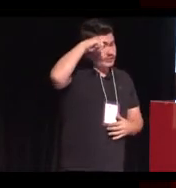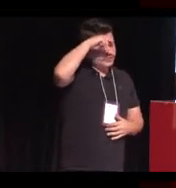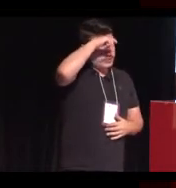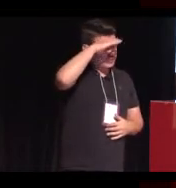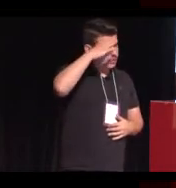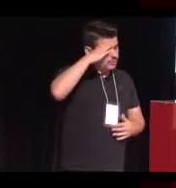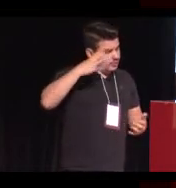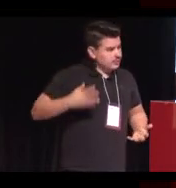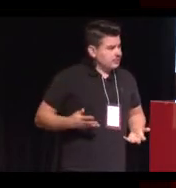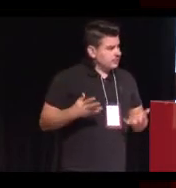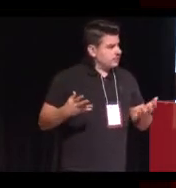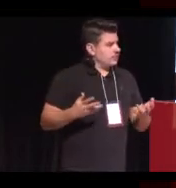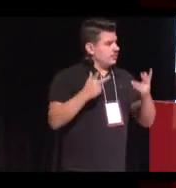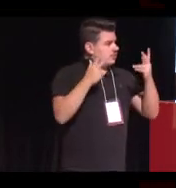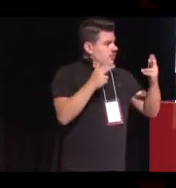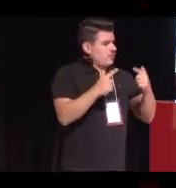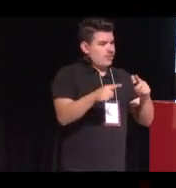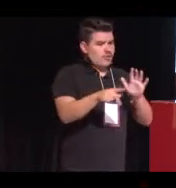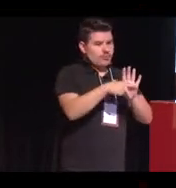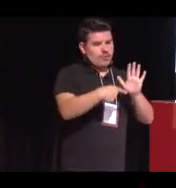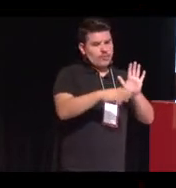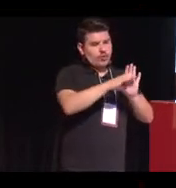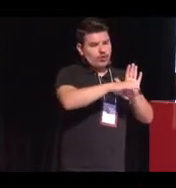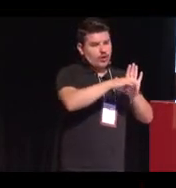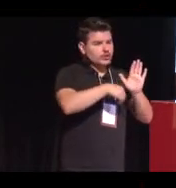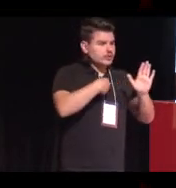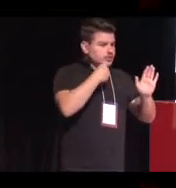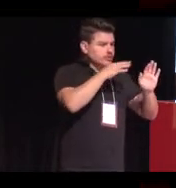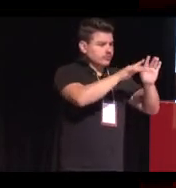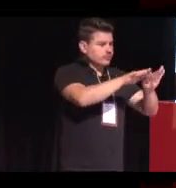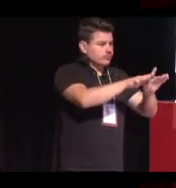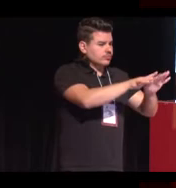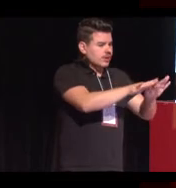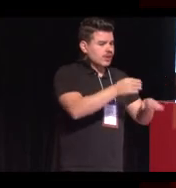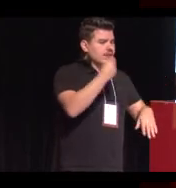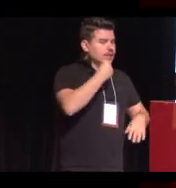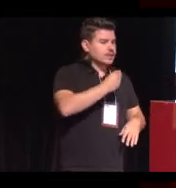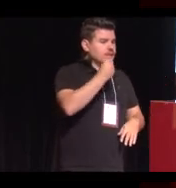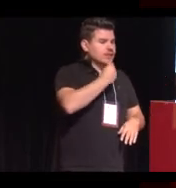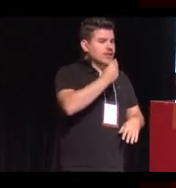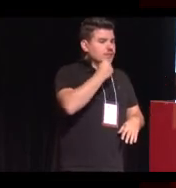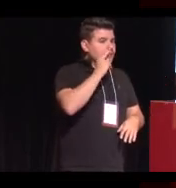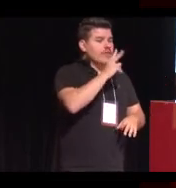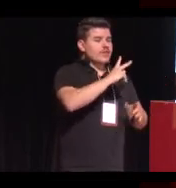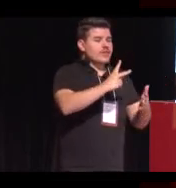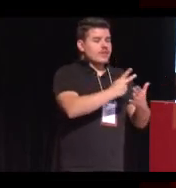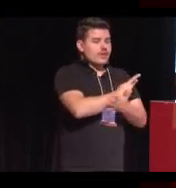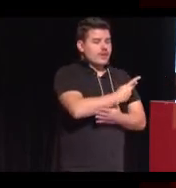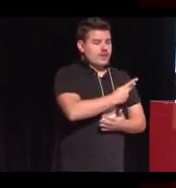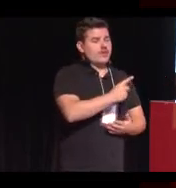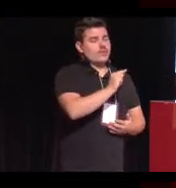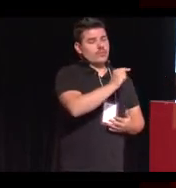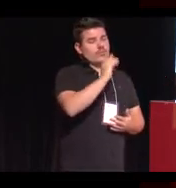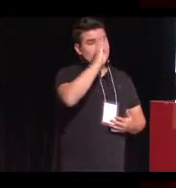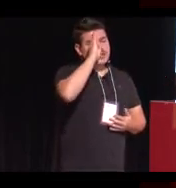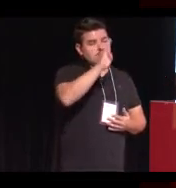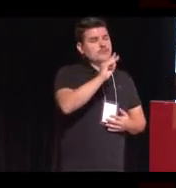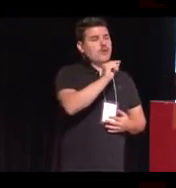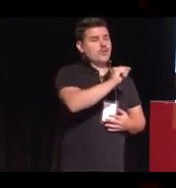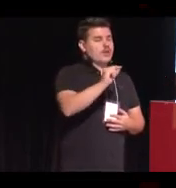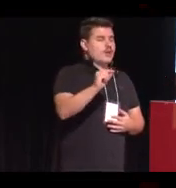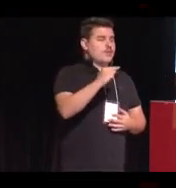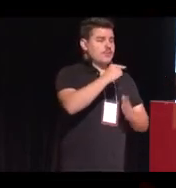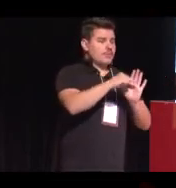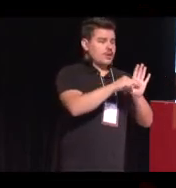exercitar o seu código com testes. E aí a gente fala de um nível ideal de menos